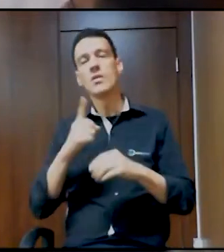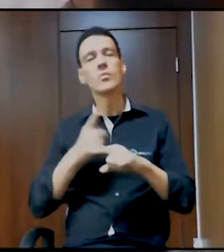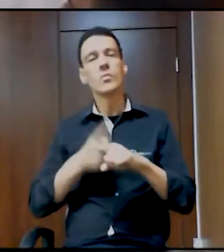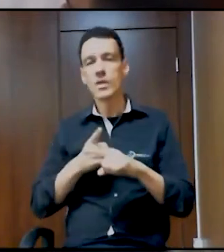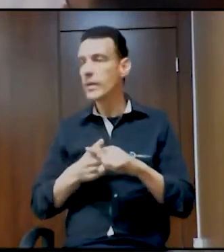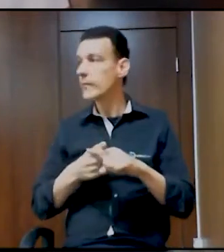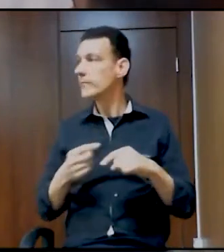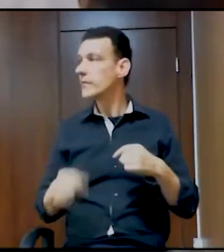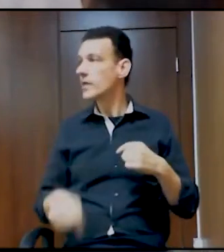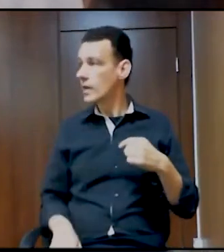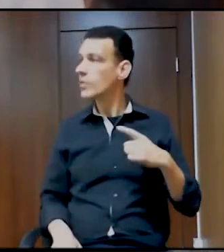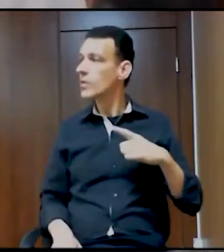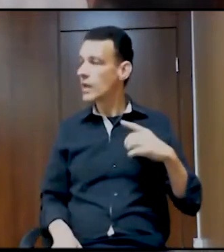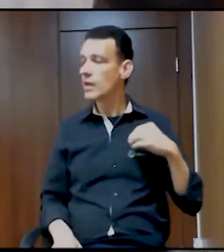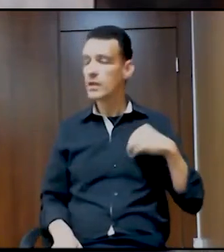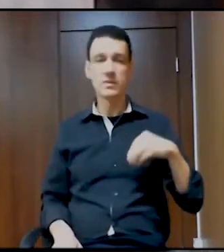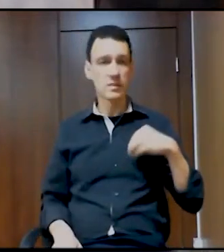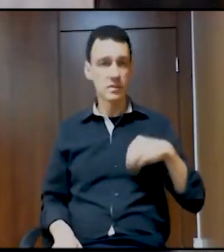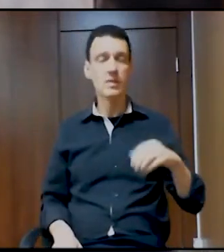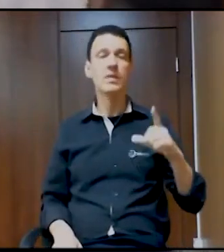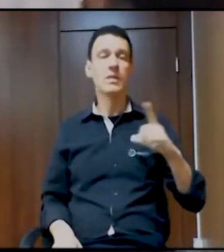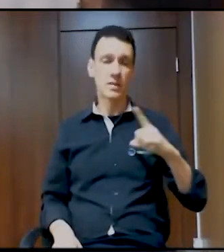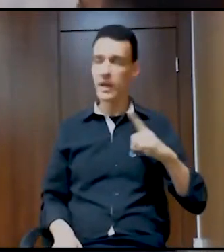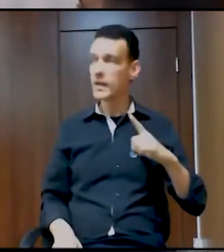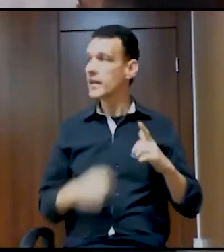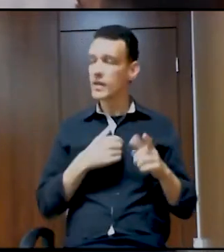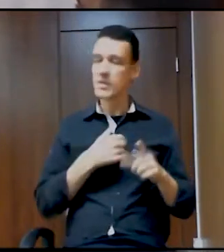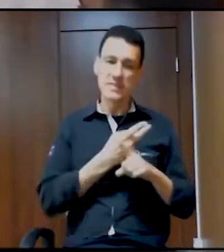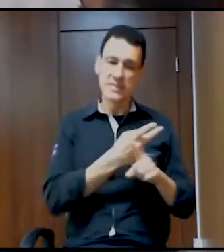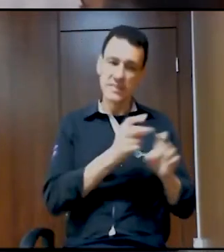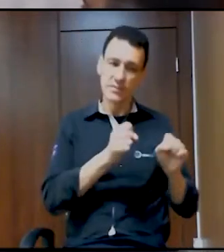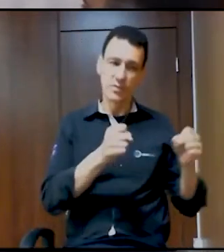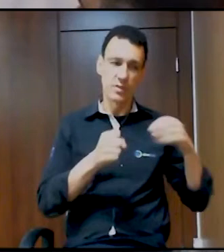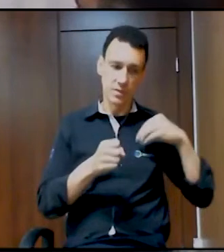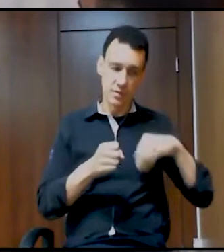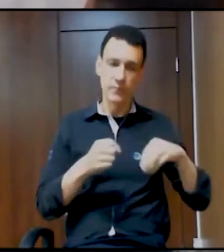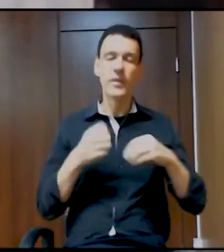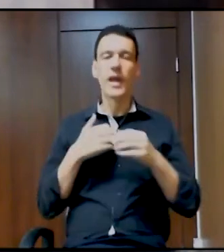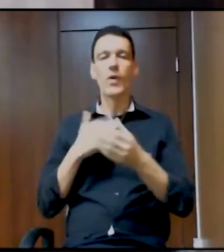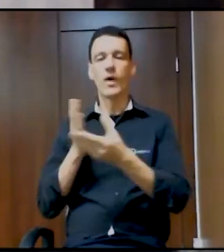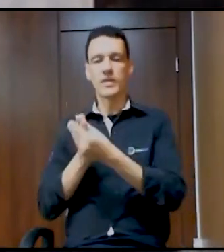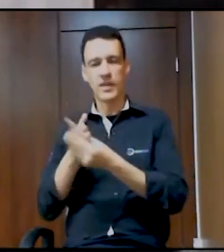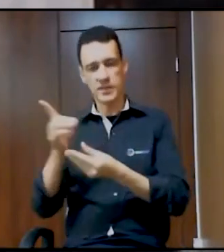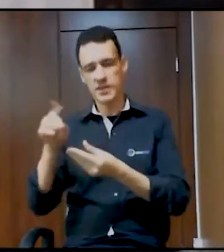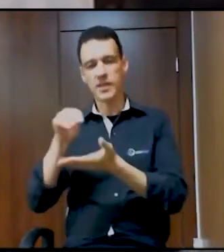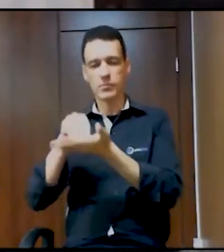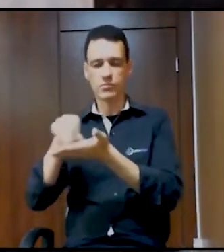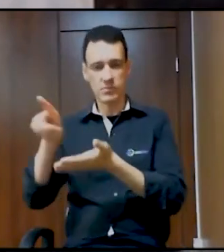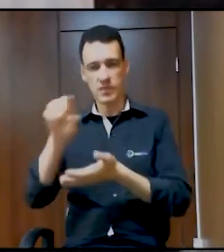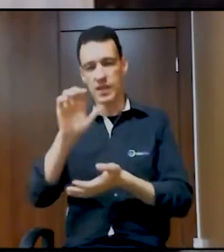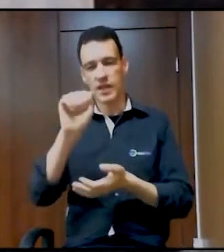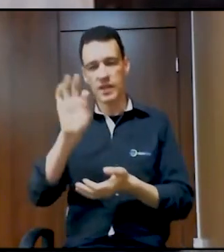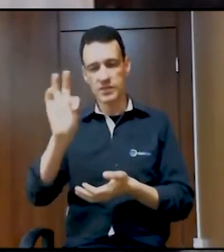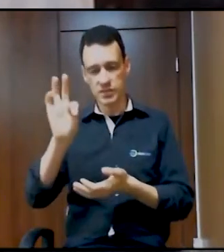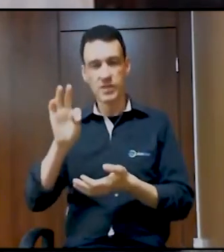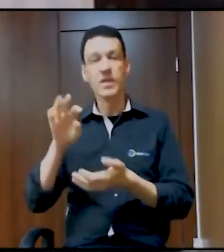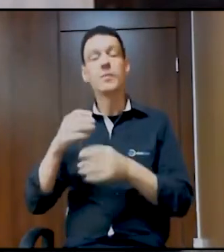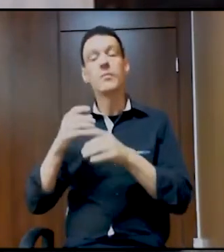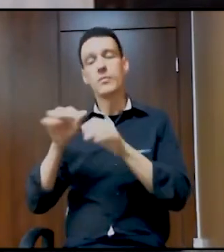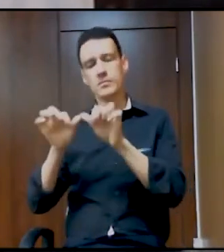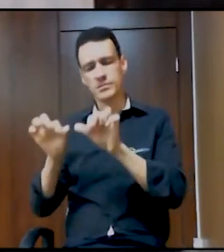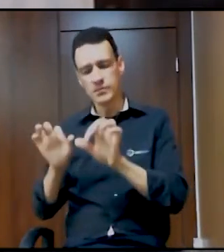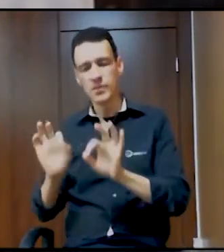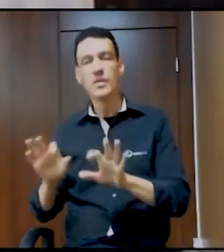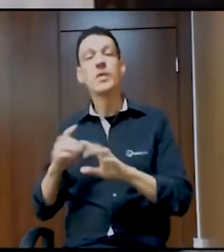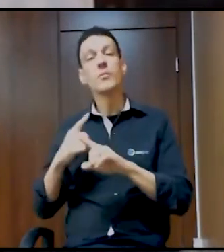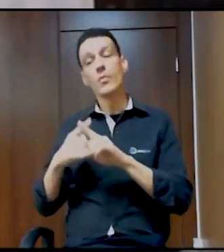renda, eu sempre procurei isso. Atualizei o CAT único. Para mim entrar nessa demanda,